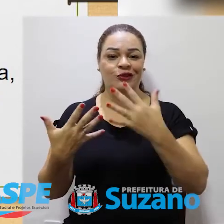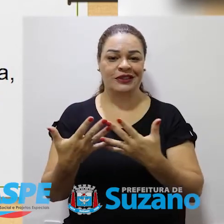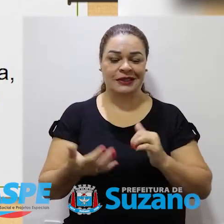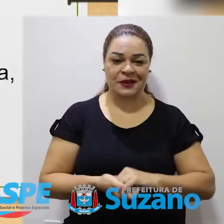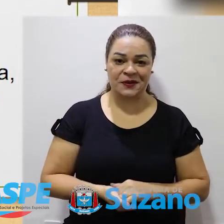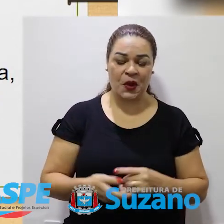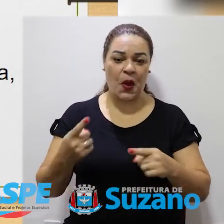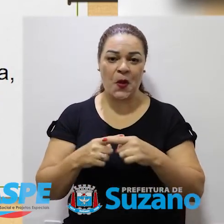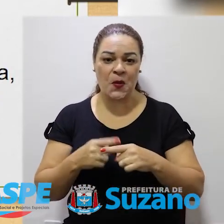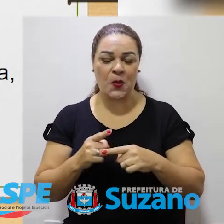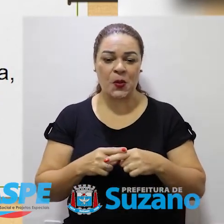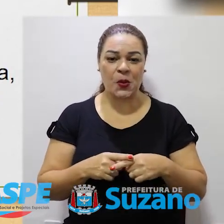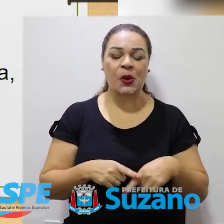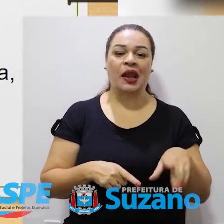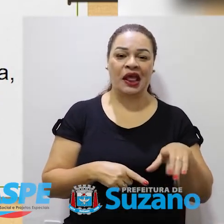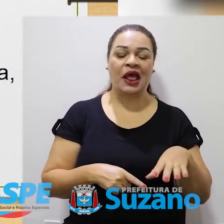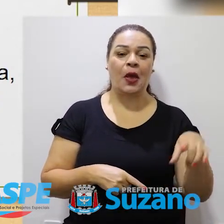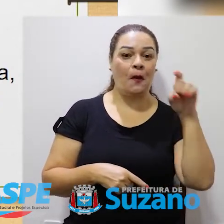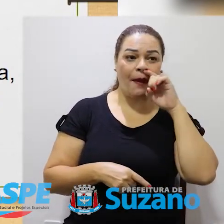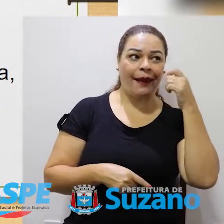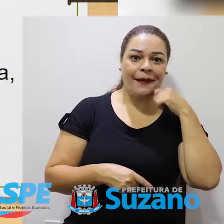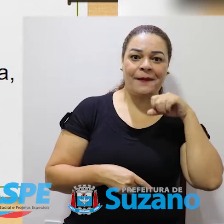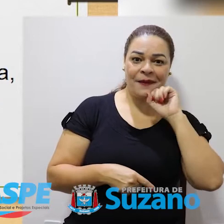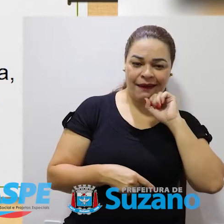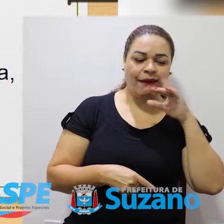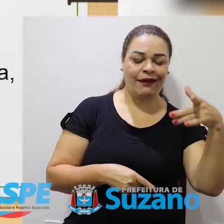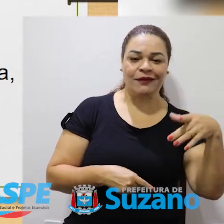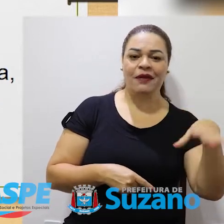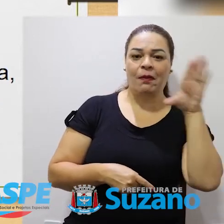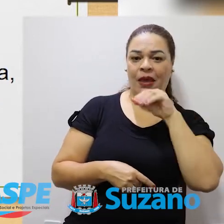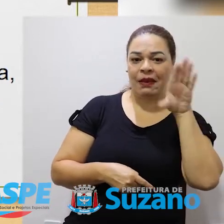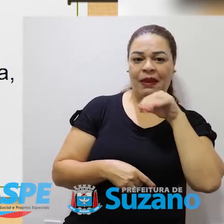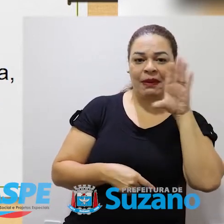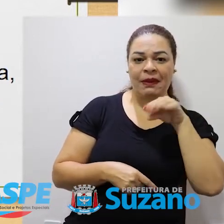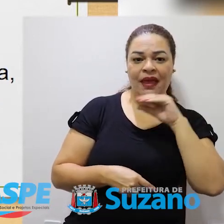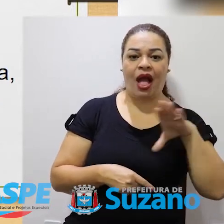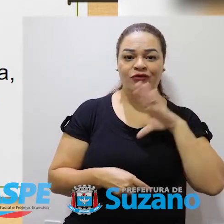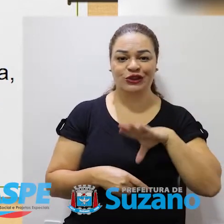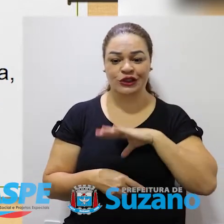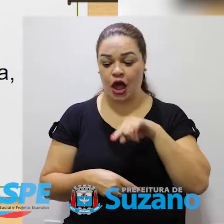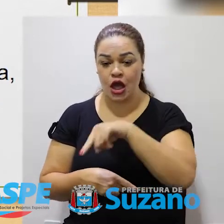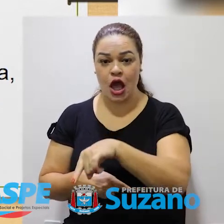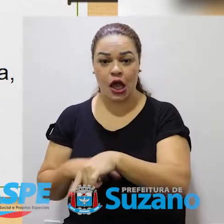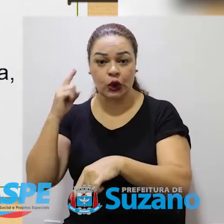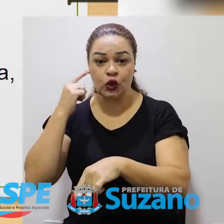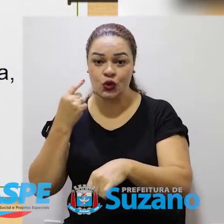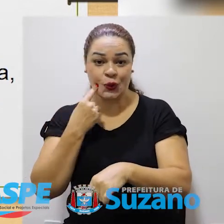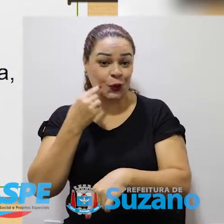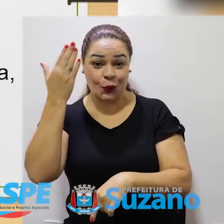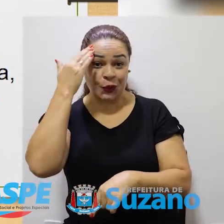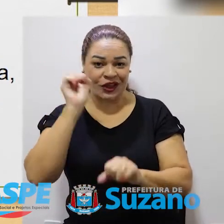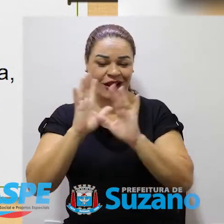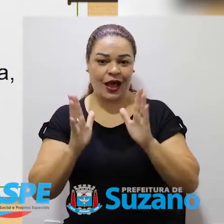muito recentemente, então só agora que a gente está tendo uma maior visibilidade disso nos outros espaços. Então, a gente